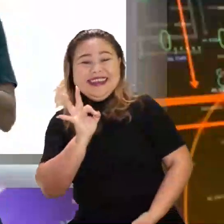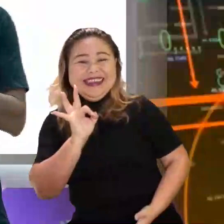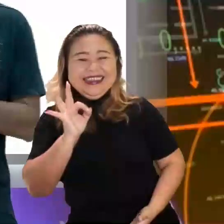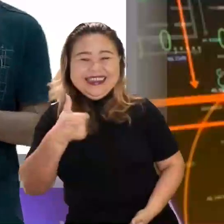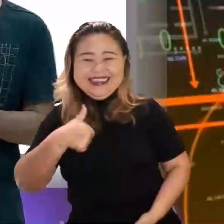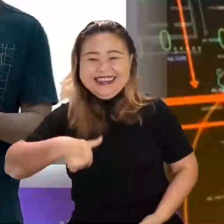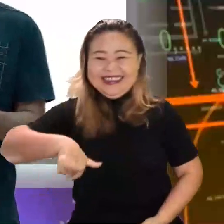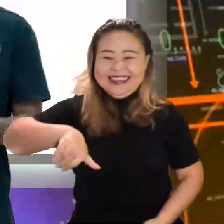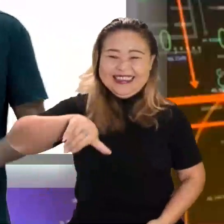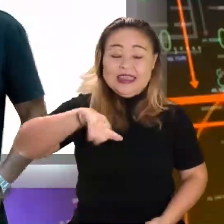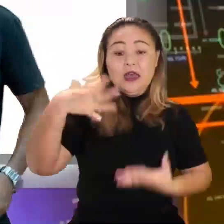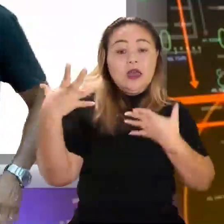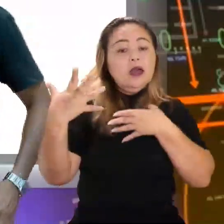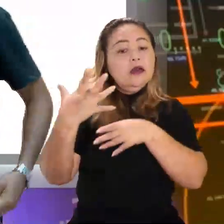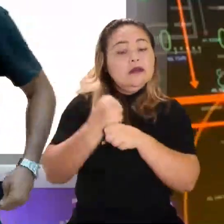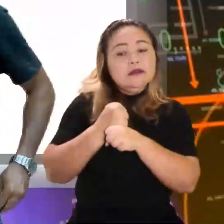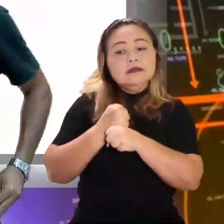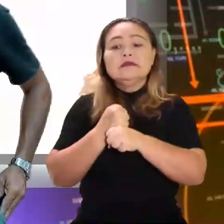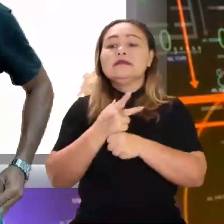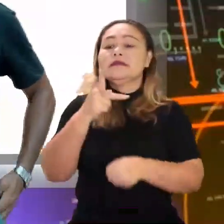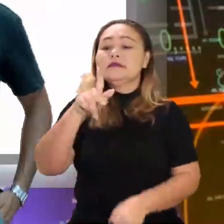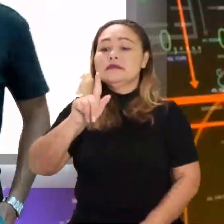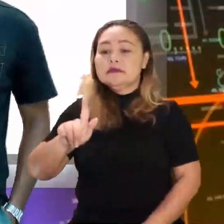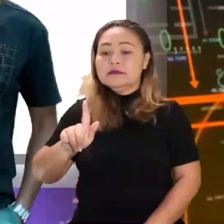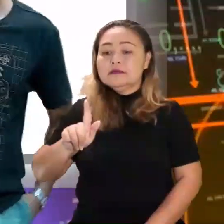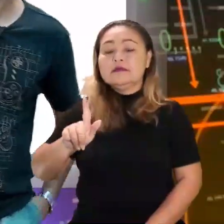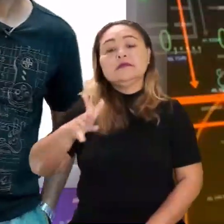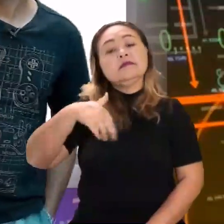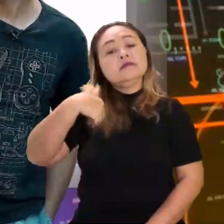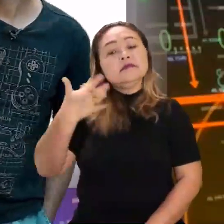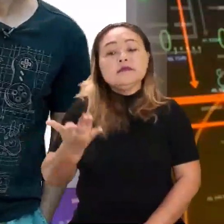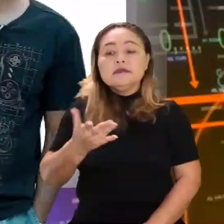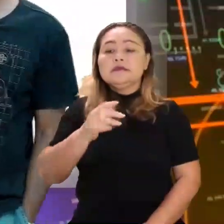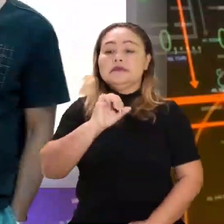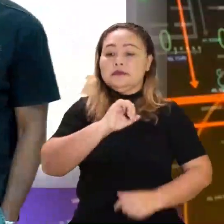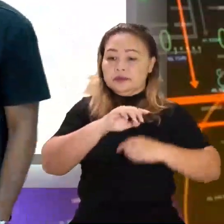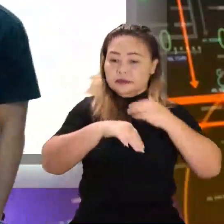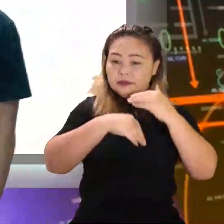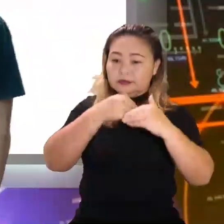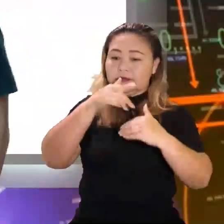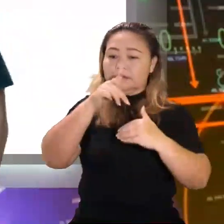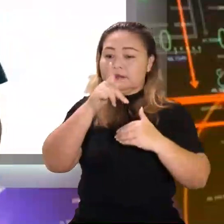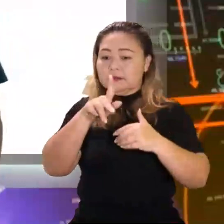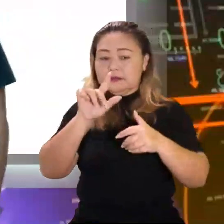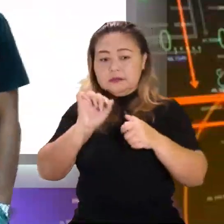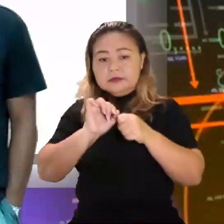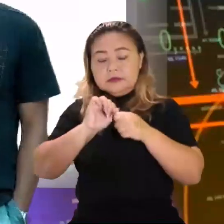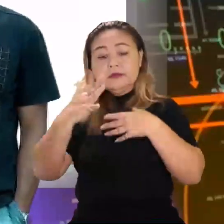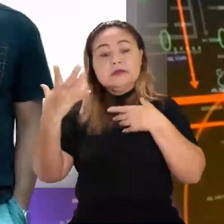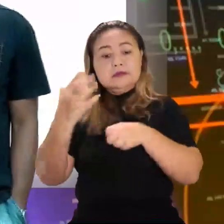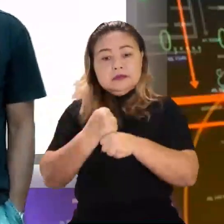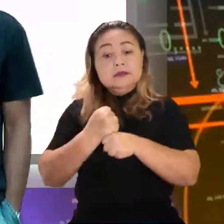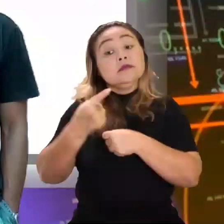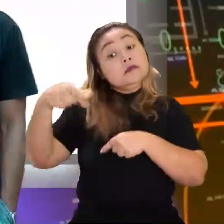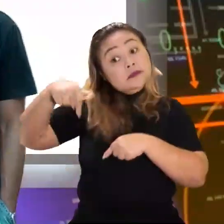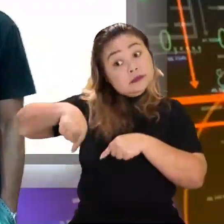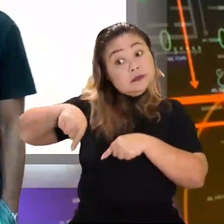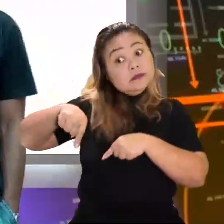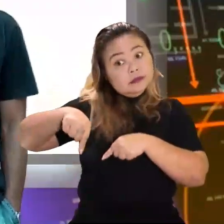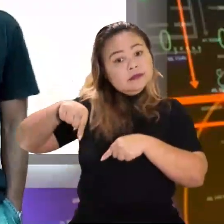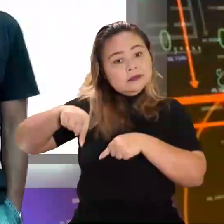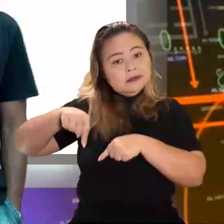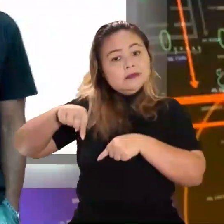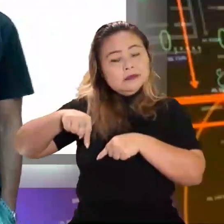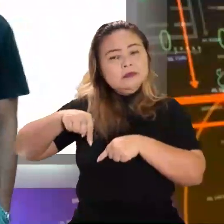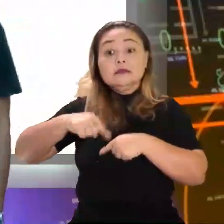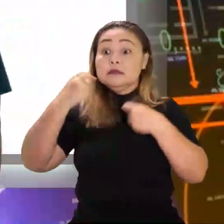vai falar da soma dos termos de uma PG. Então, assim como lá na progressão aritmética, a gente fez a soma dos termos? Aqui também faz, nossa, mas